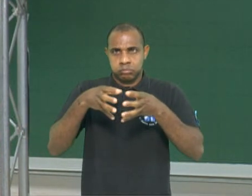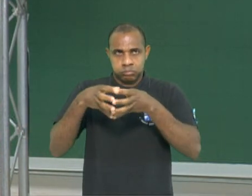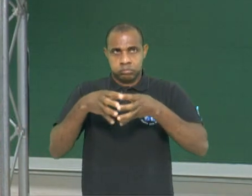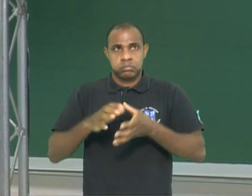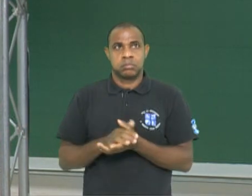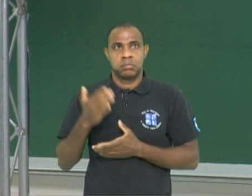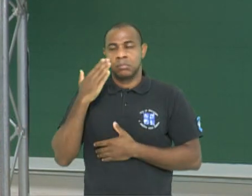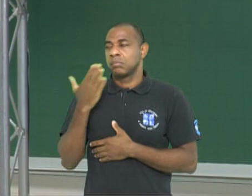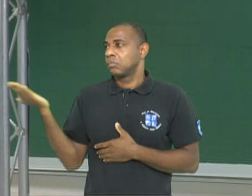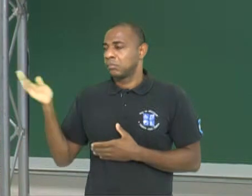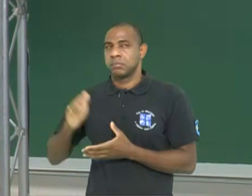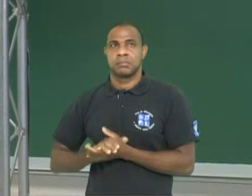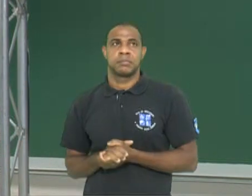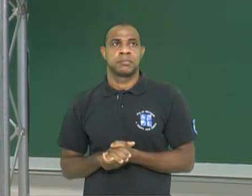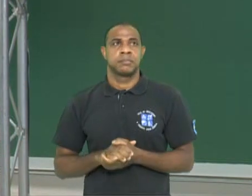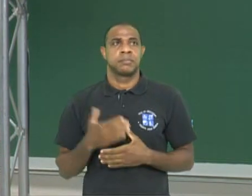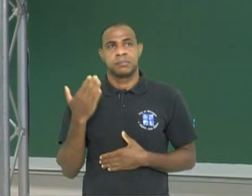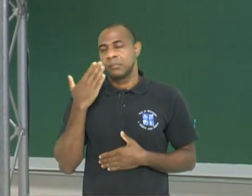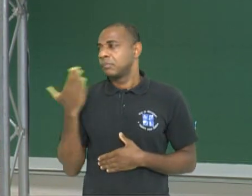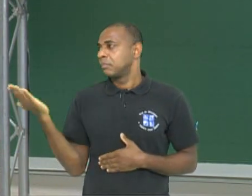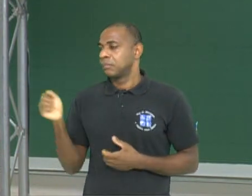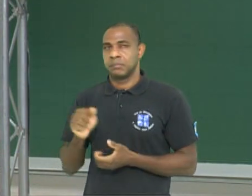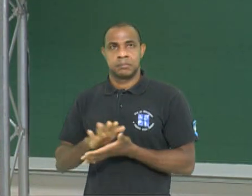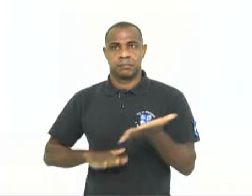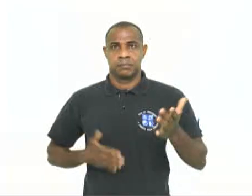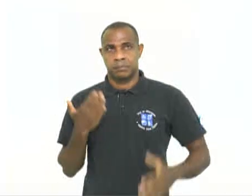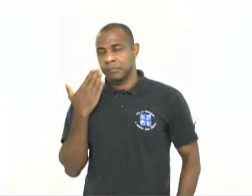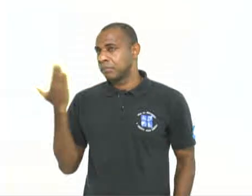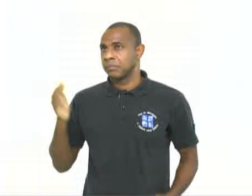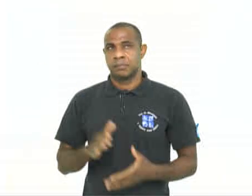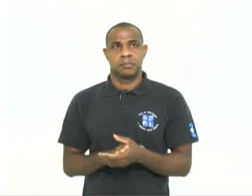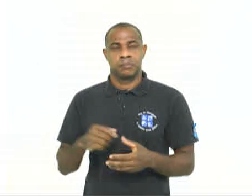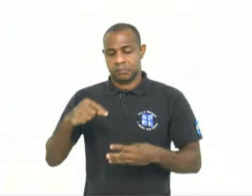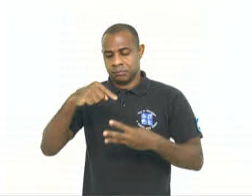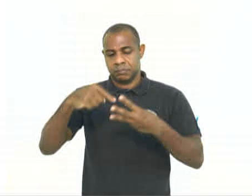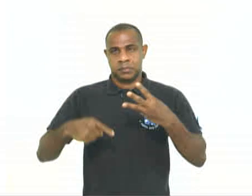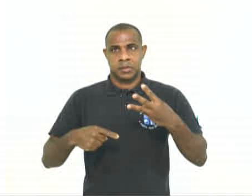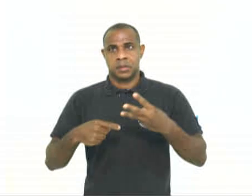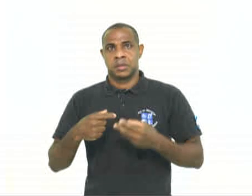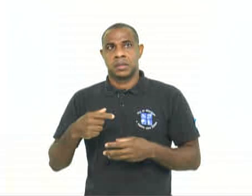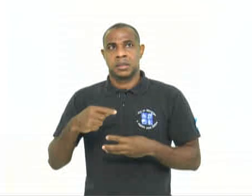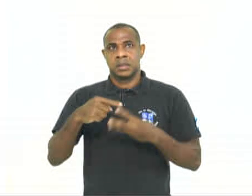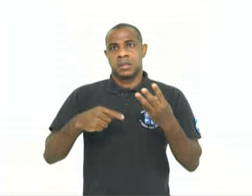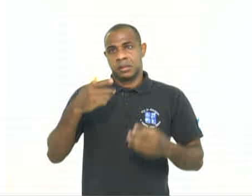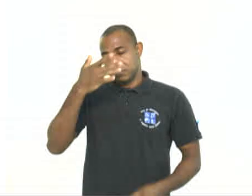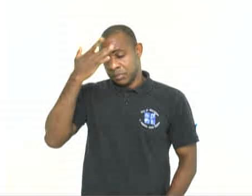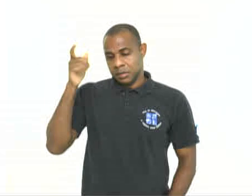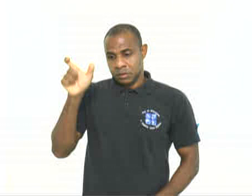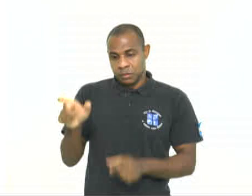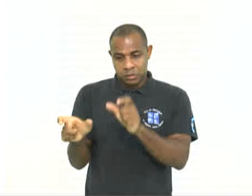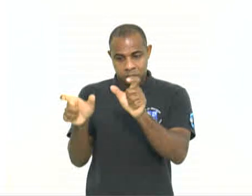ali. Muito bem. Vamos a um exercício ali, gente. 3 pacientes recorreram ao laboratório de